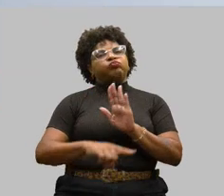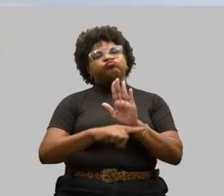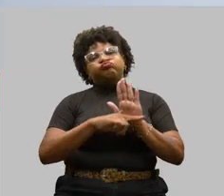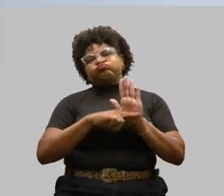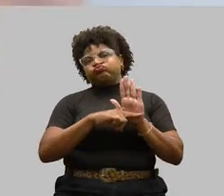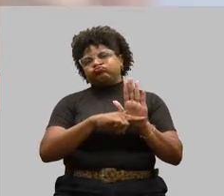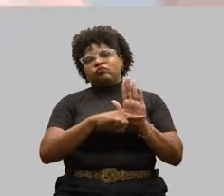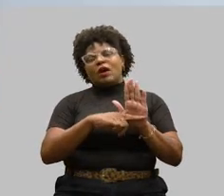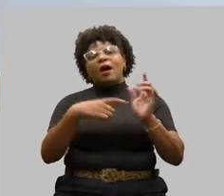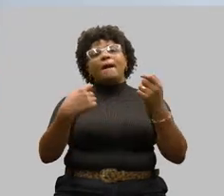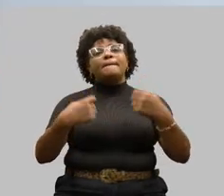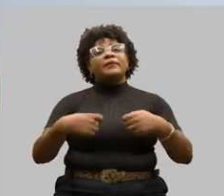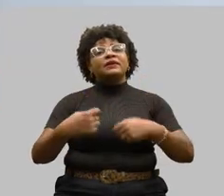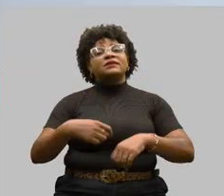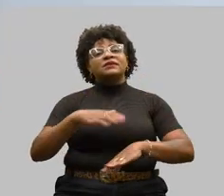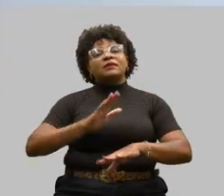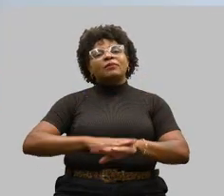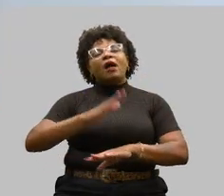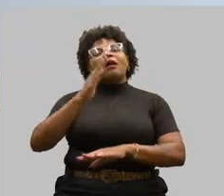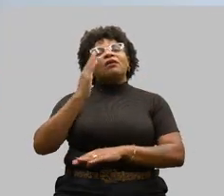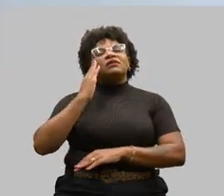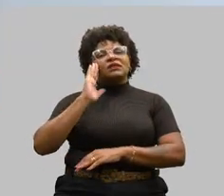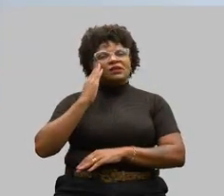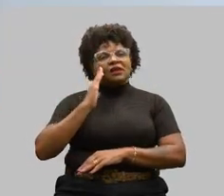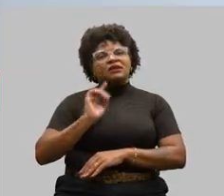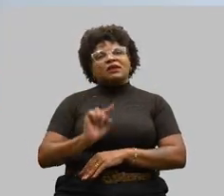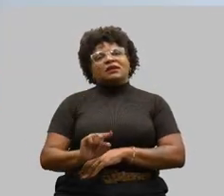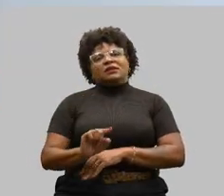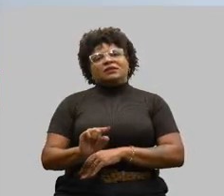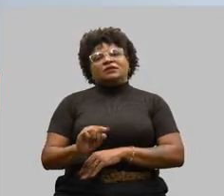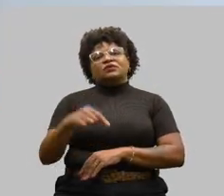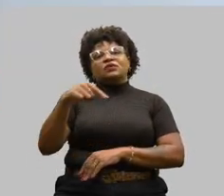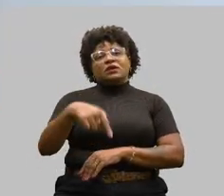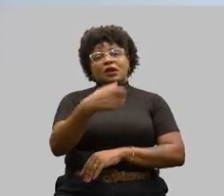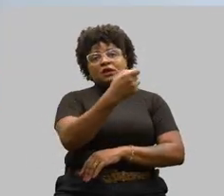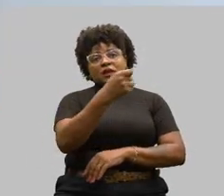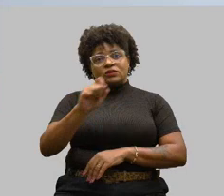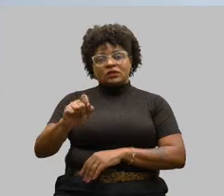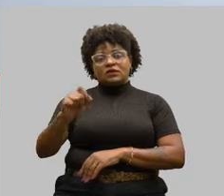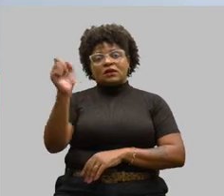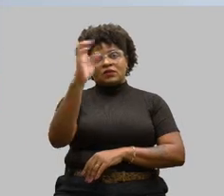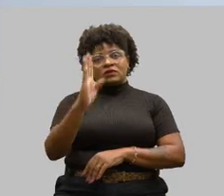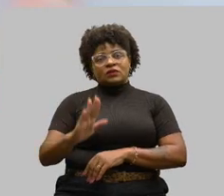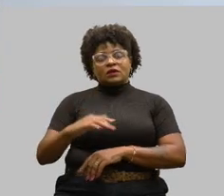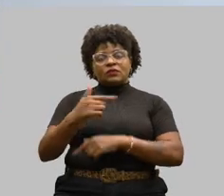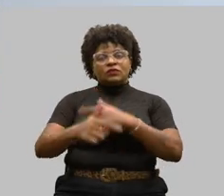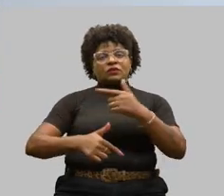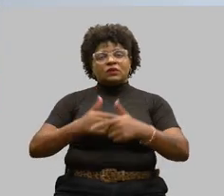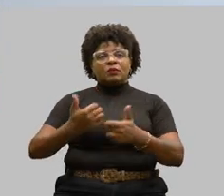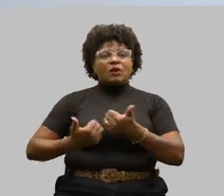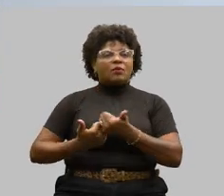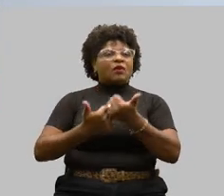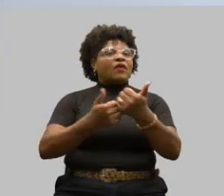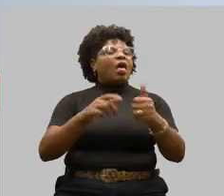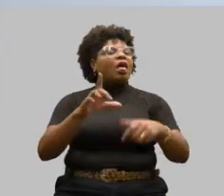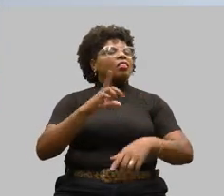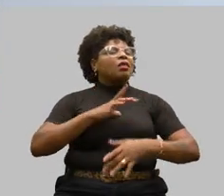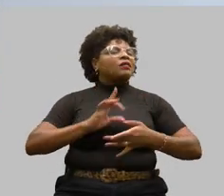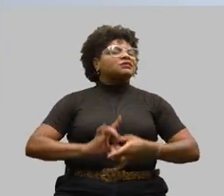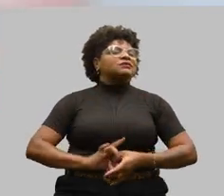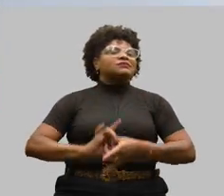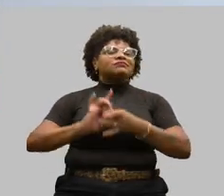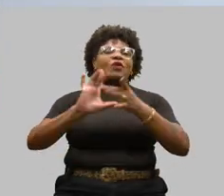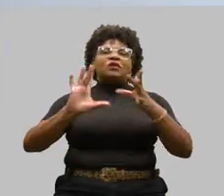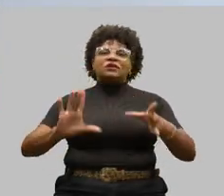compreender um pouco mais sobre isso e aqui a Associação Nacional de Emprego apoiado se coloca à disposição para